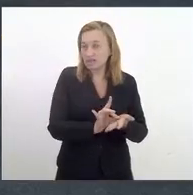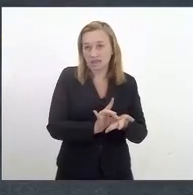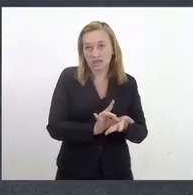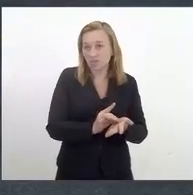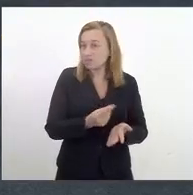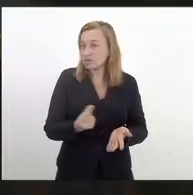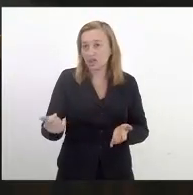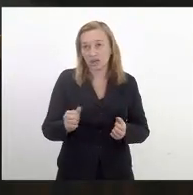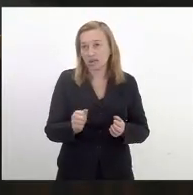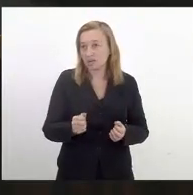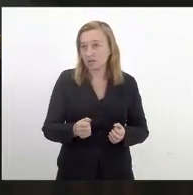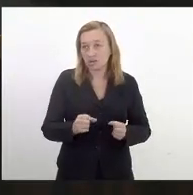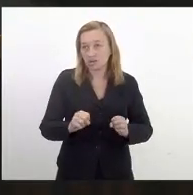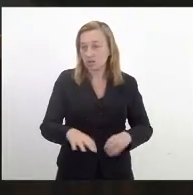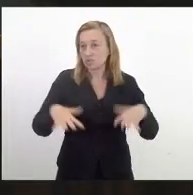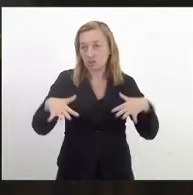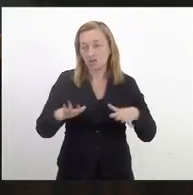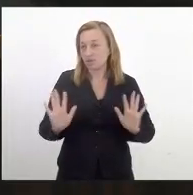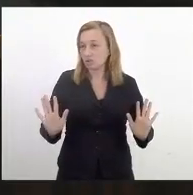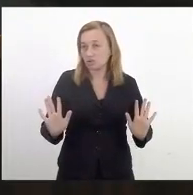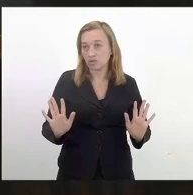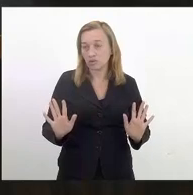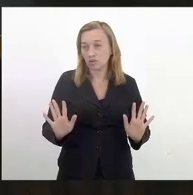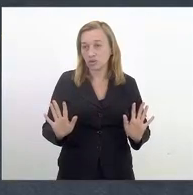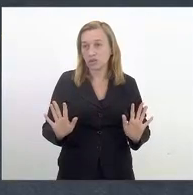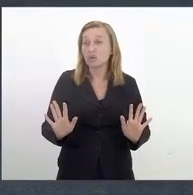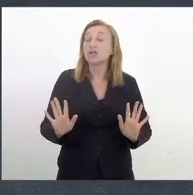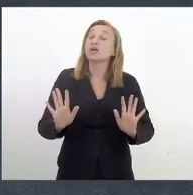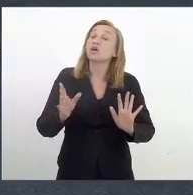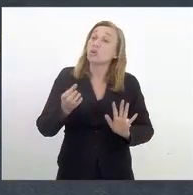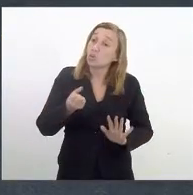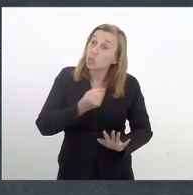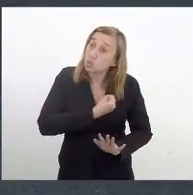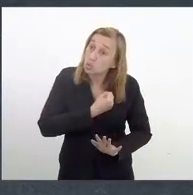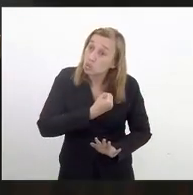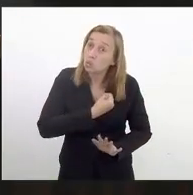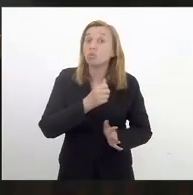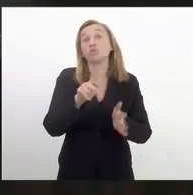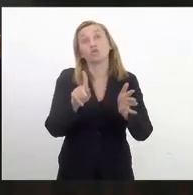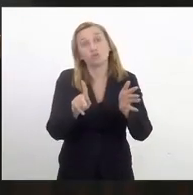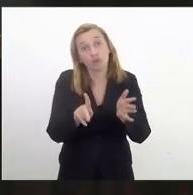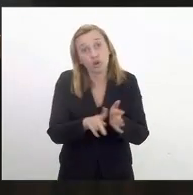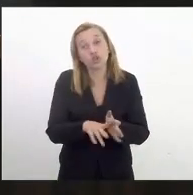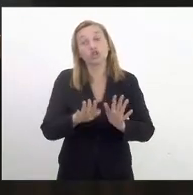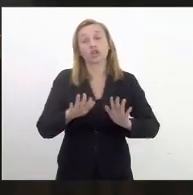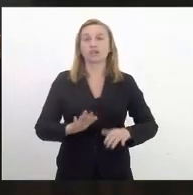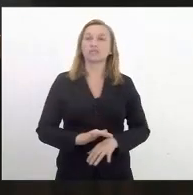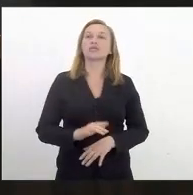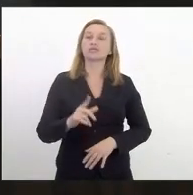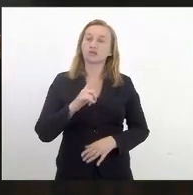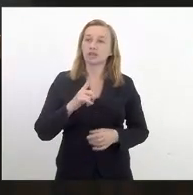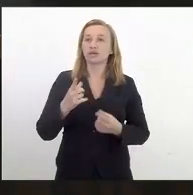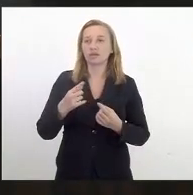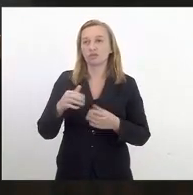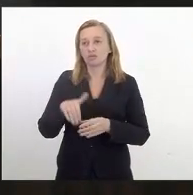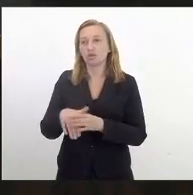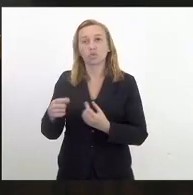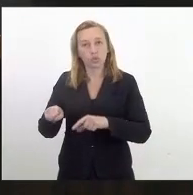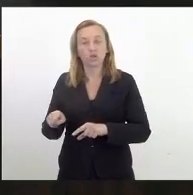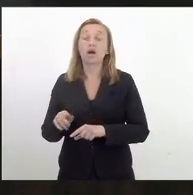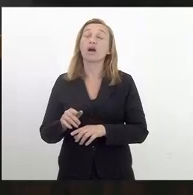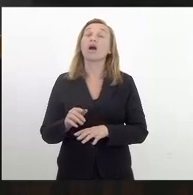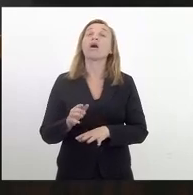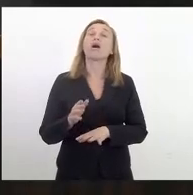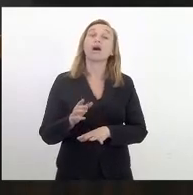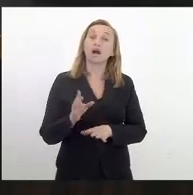sim então mas se você volta de ver gente eu só quero planta o número do projeto tão nós vamos então tem uma divergência em relação a isso